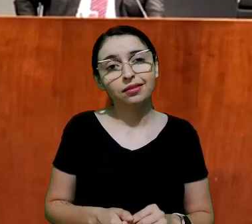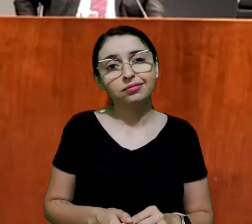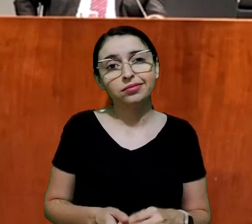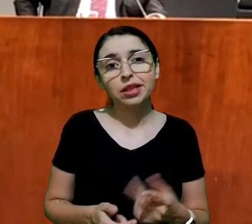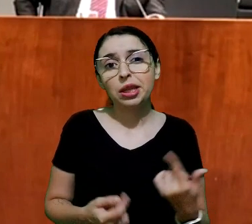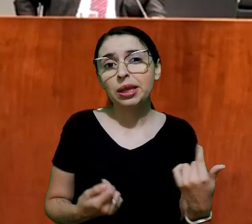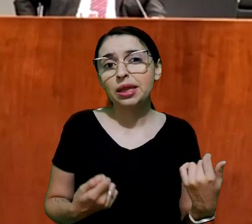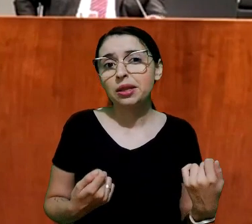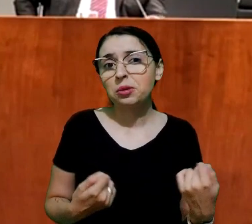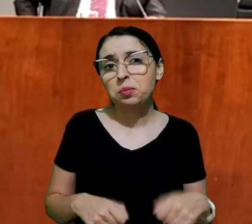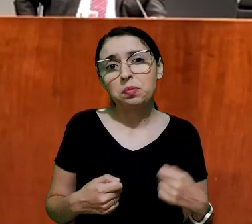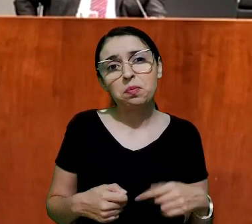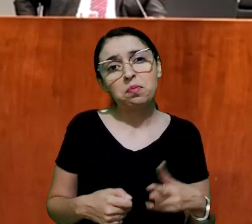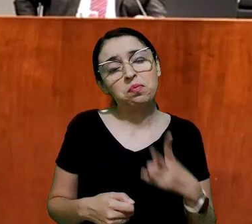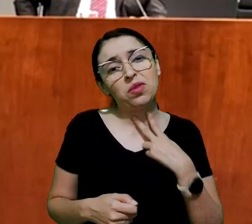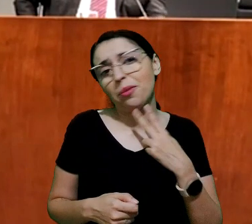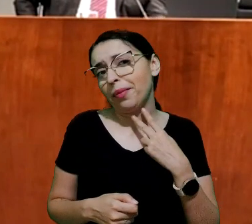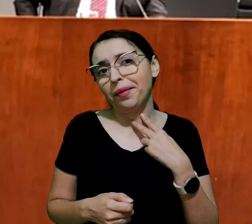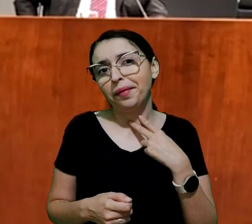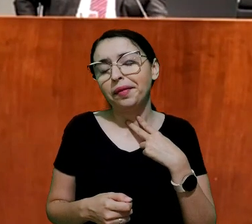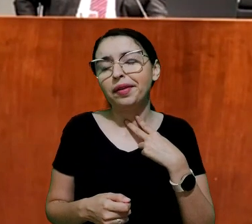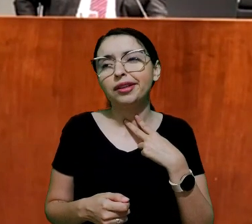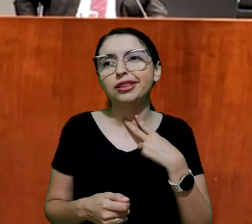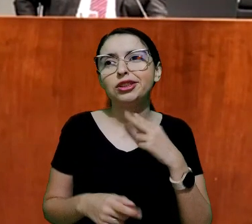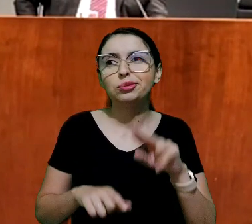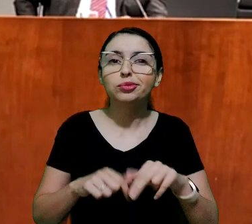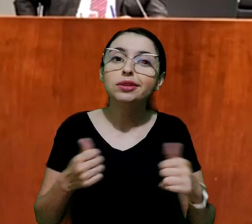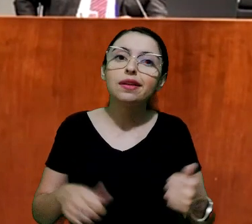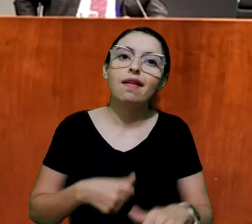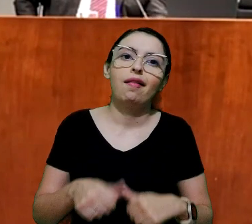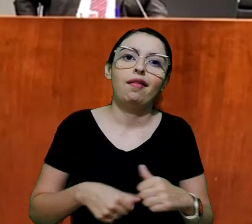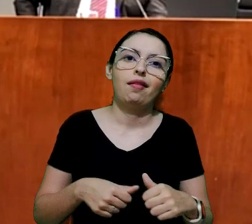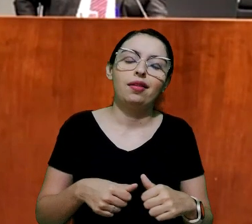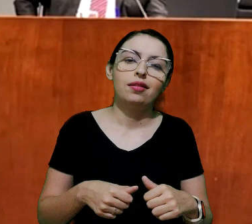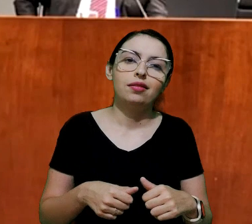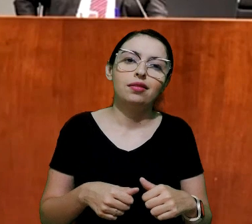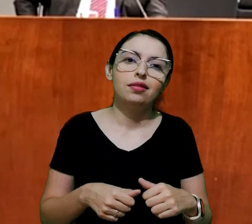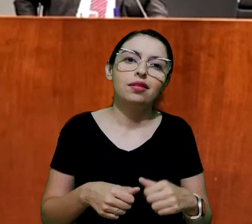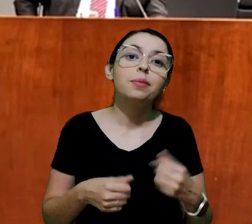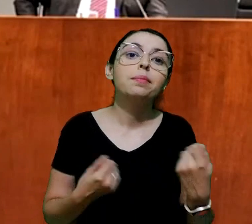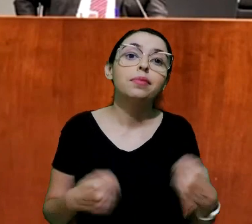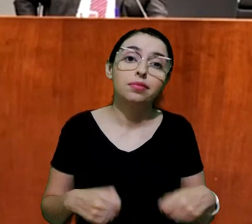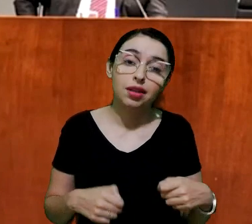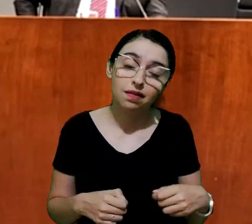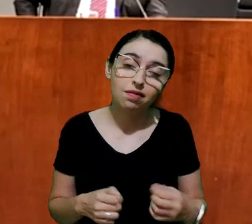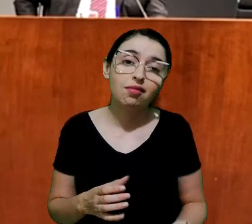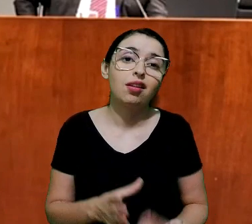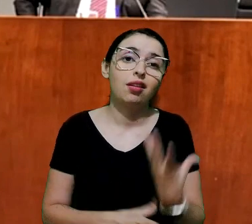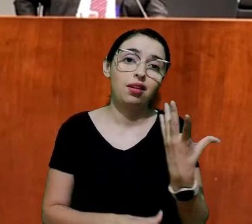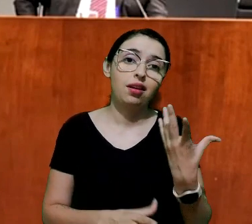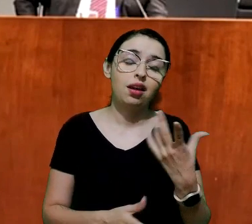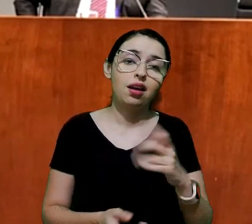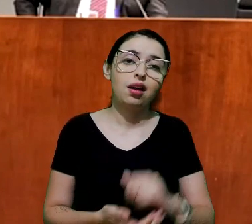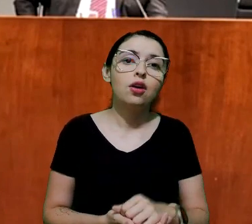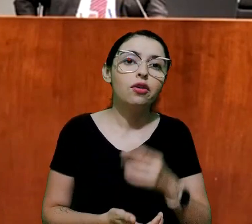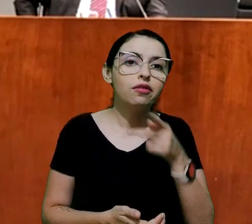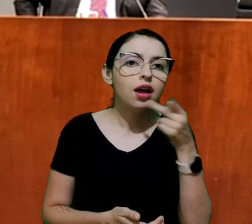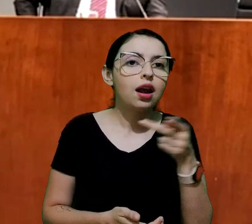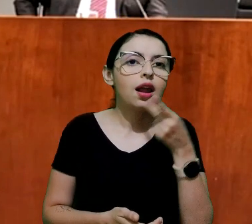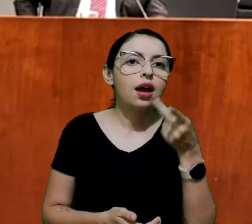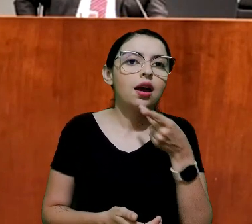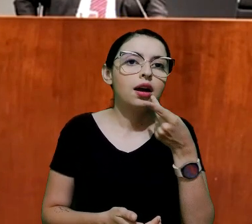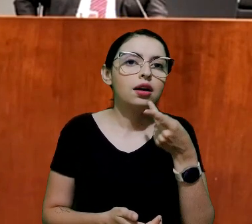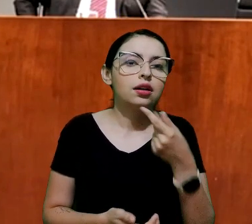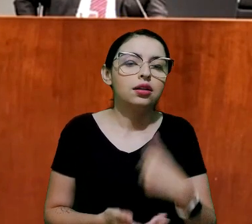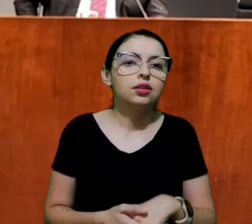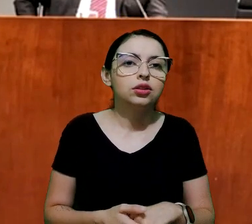gente tapar o sol com a peneira, porque as coisas vão acontecer. Então, o que eu diria com relação ao